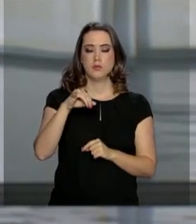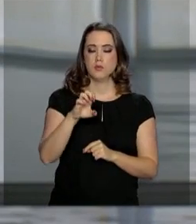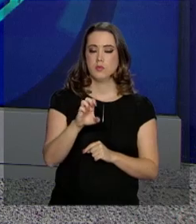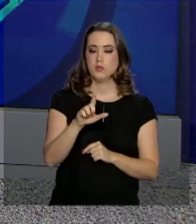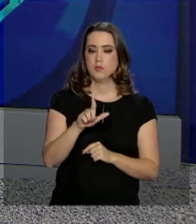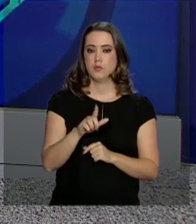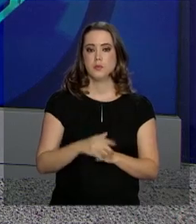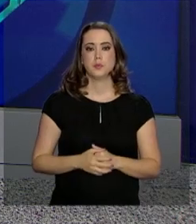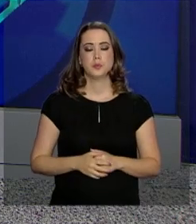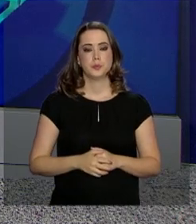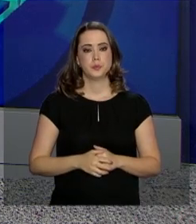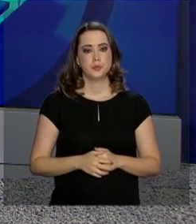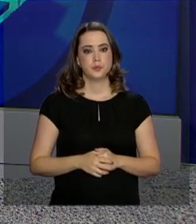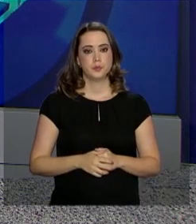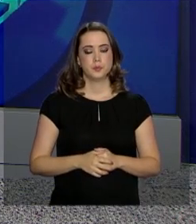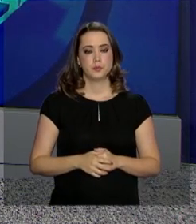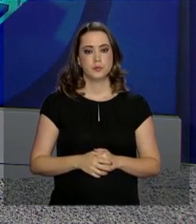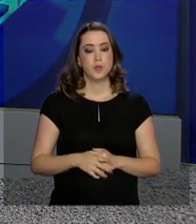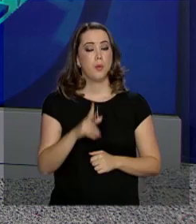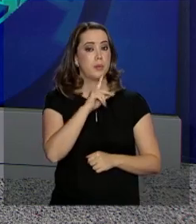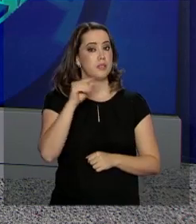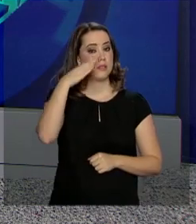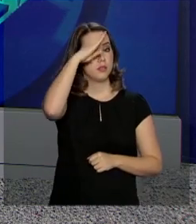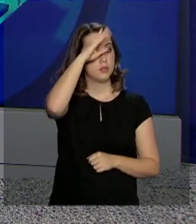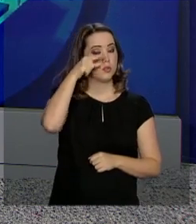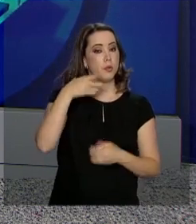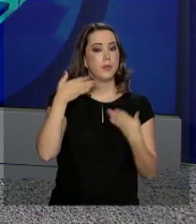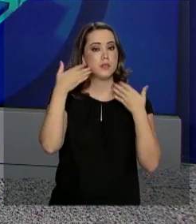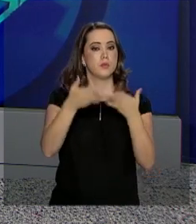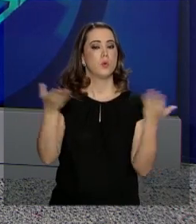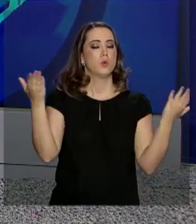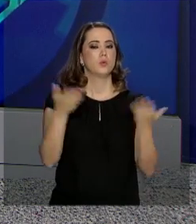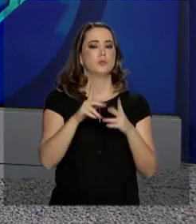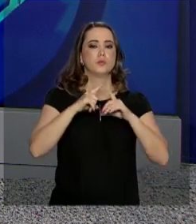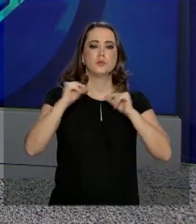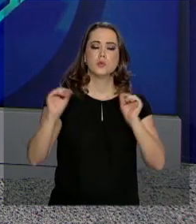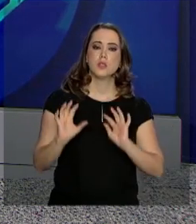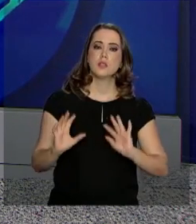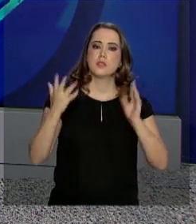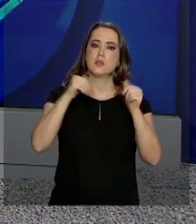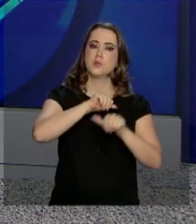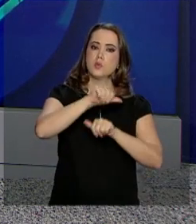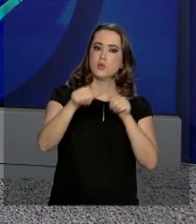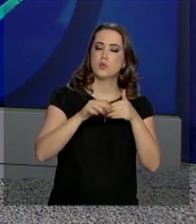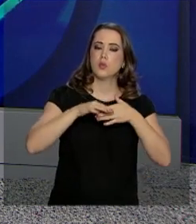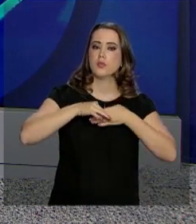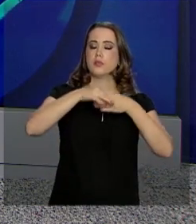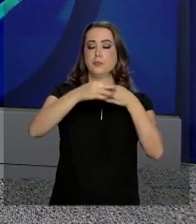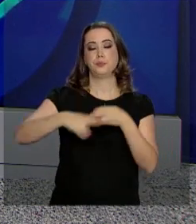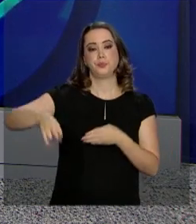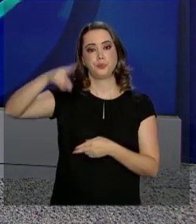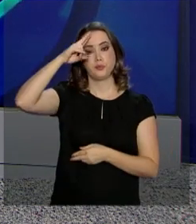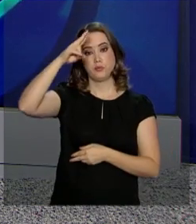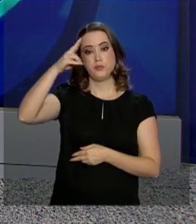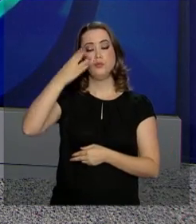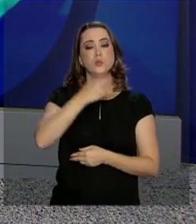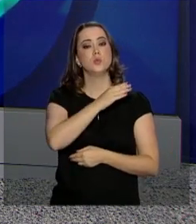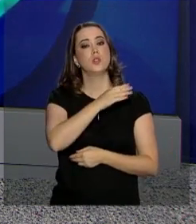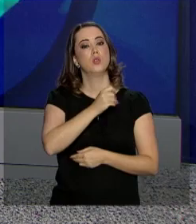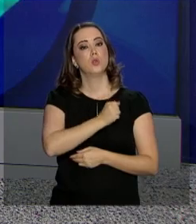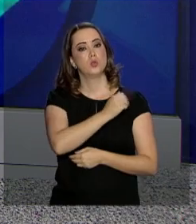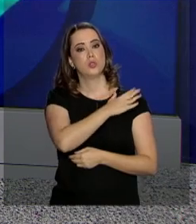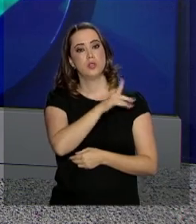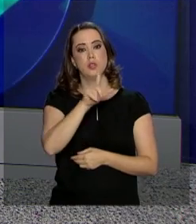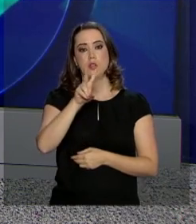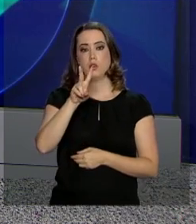Popov. O presidente Jair Bolsonaro participou hoje em Brasília da cerimônia de troca de comando do Exército. O general